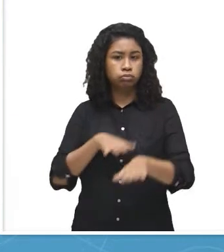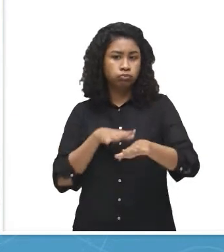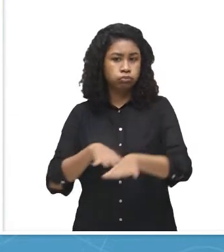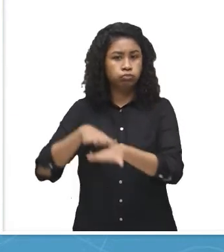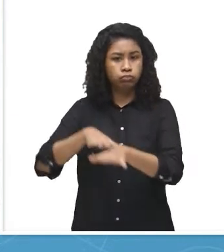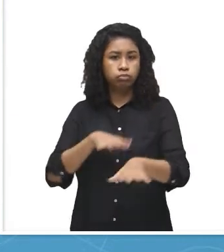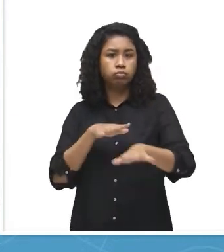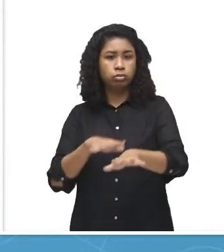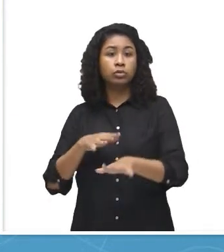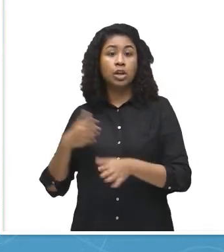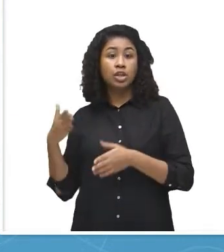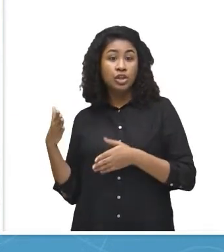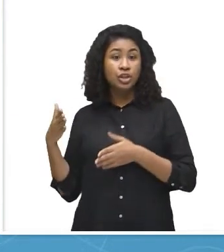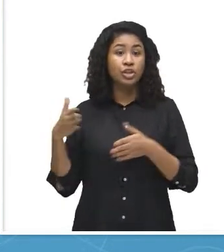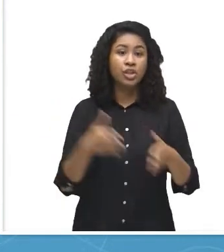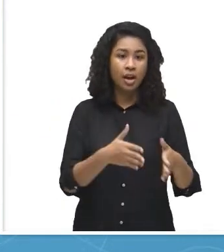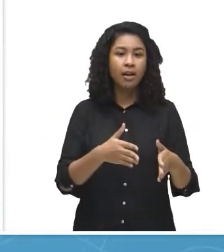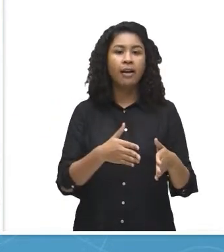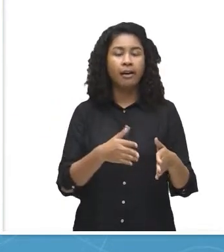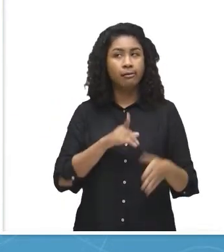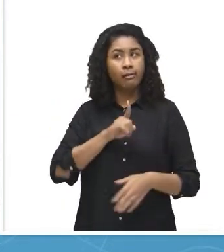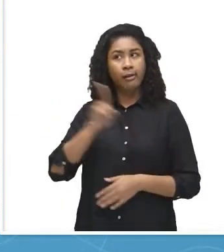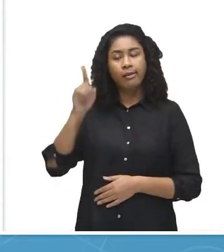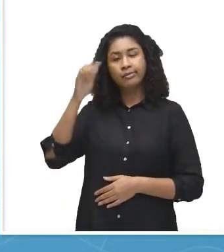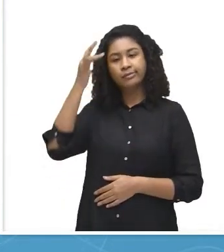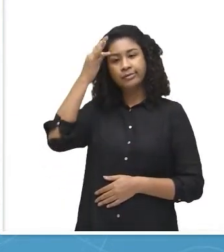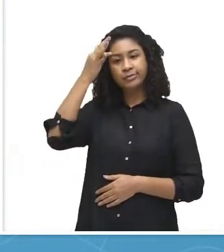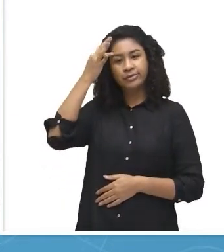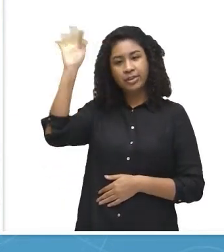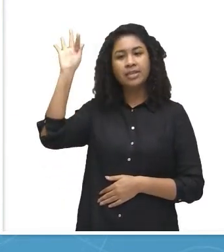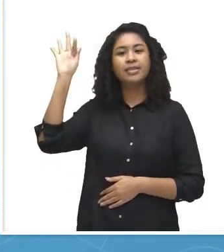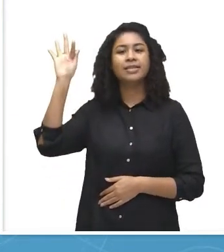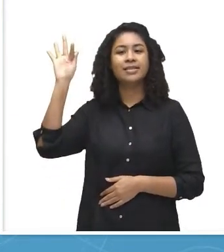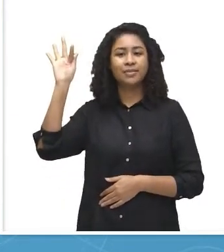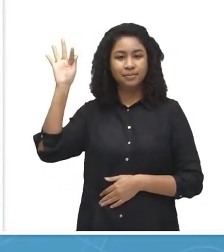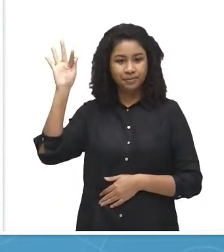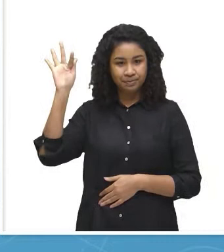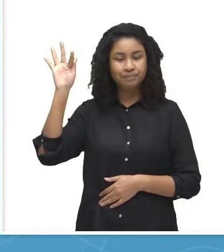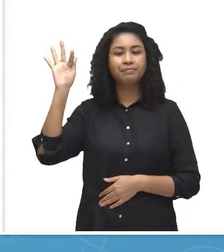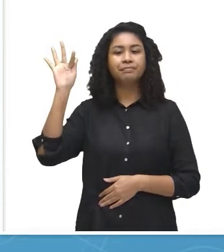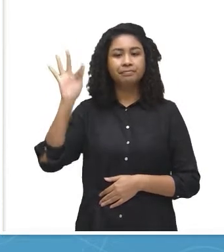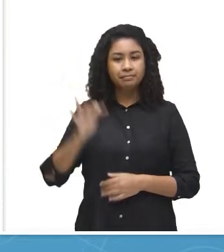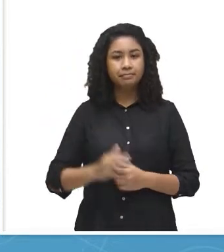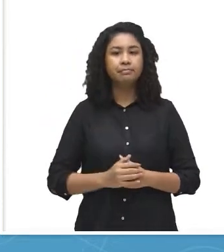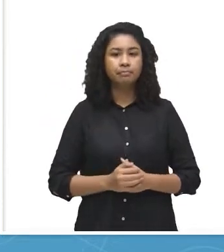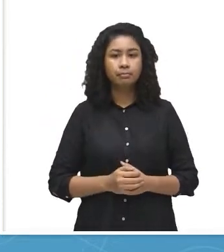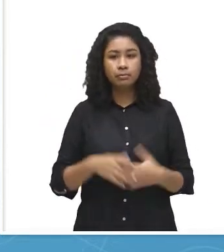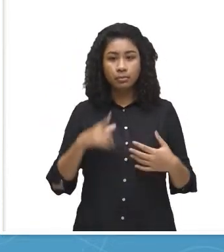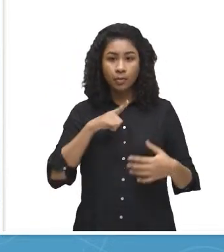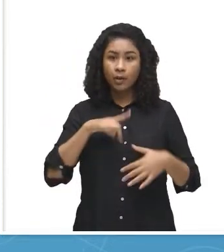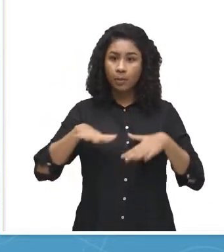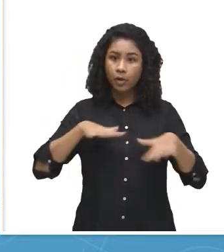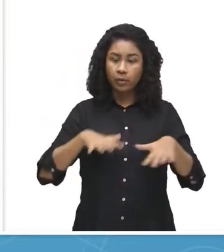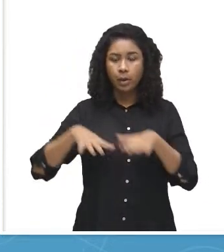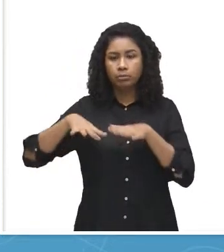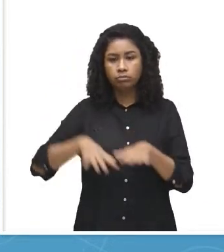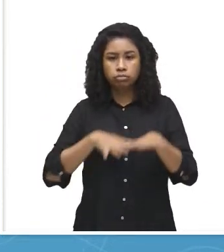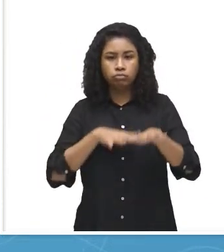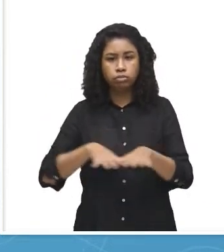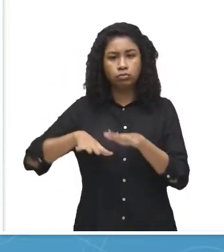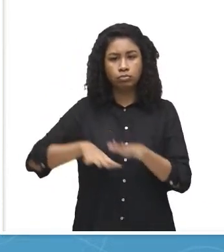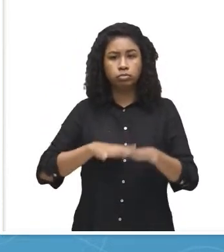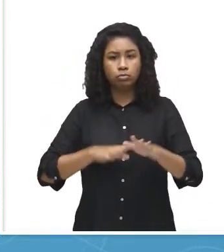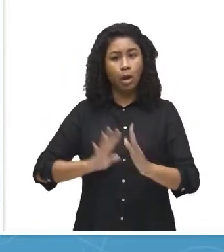à vizinhança de Paris, na França. Primeira fase caracterizada basicamente por um movimento intenso dos